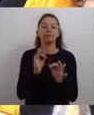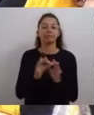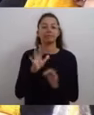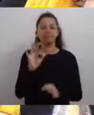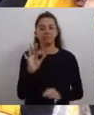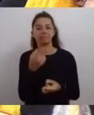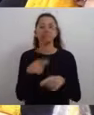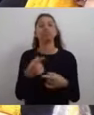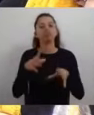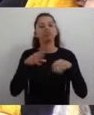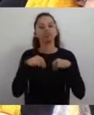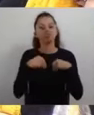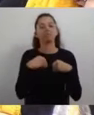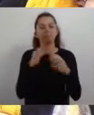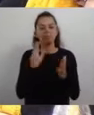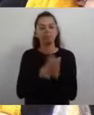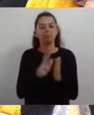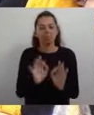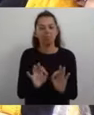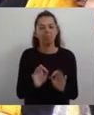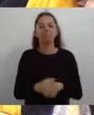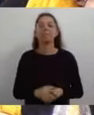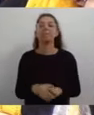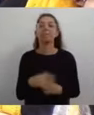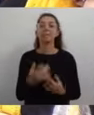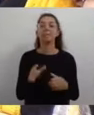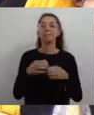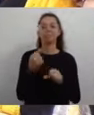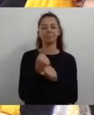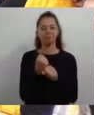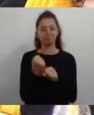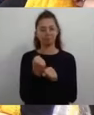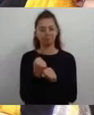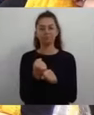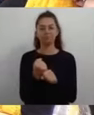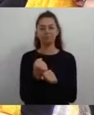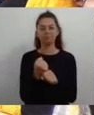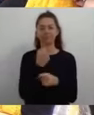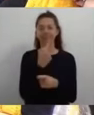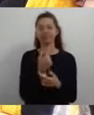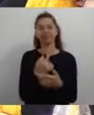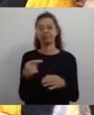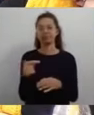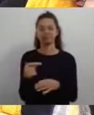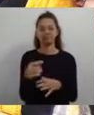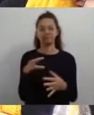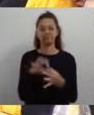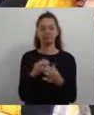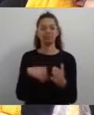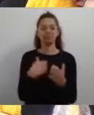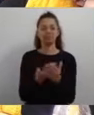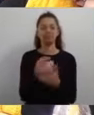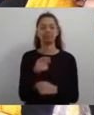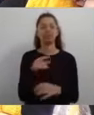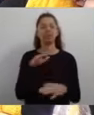Em fase inicial desta novela, a Comissão de Trabalhadores emitiu um parecer negativo sobre esta alteração proposta, indicando o elevado número